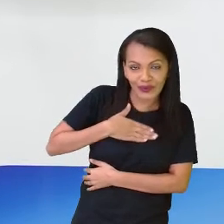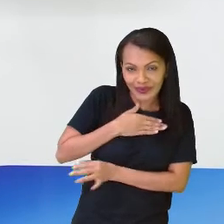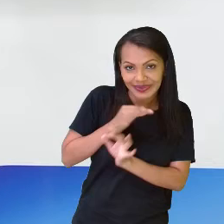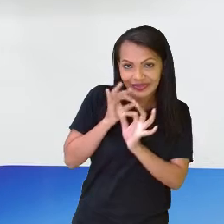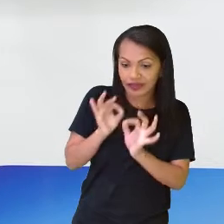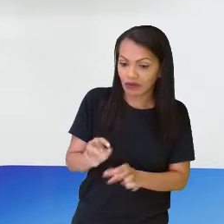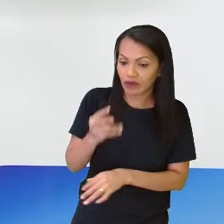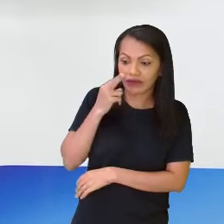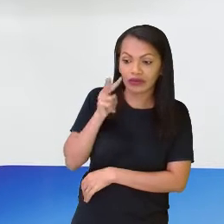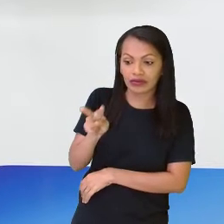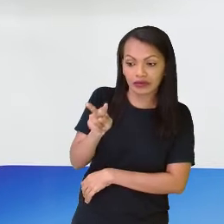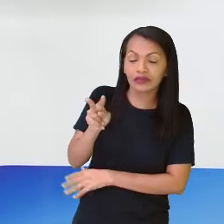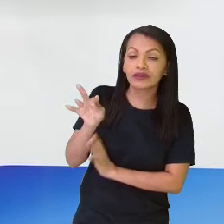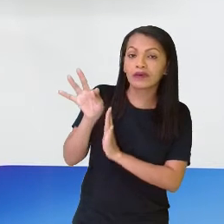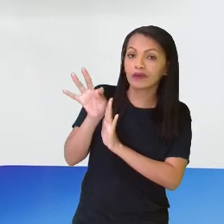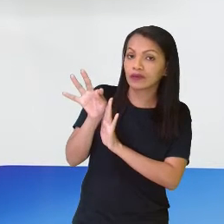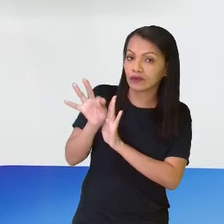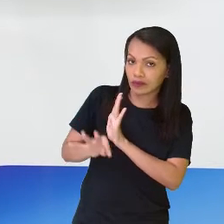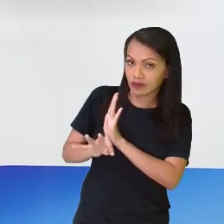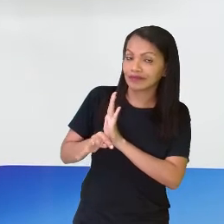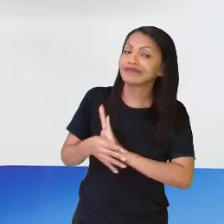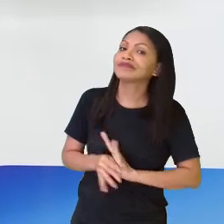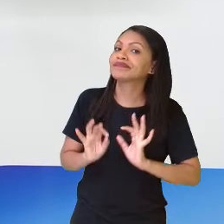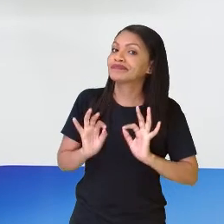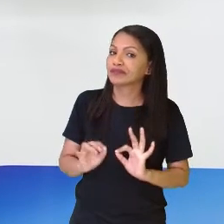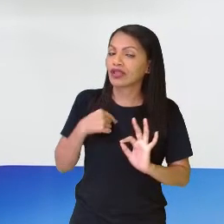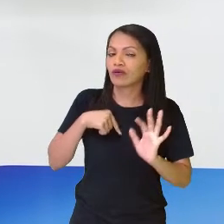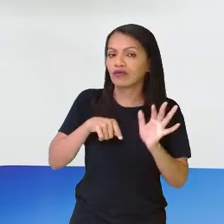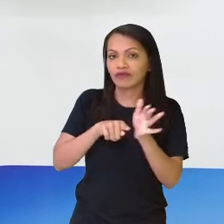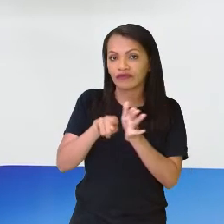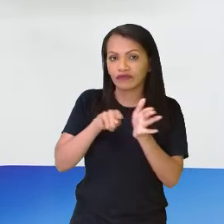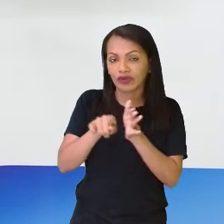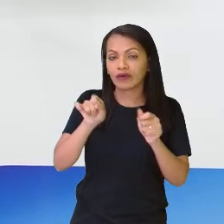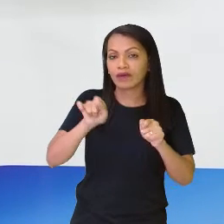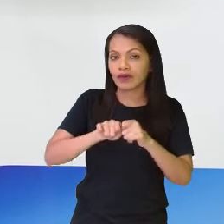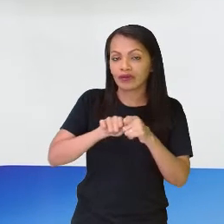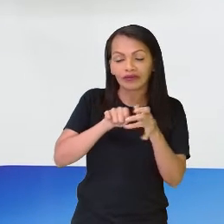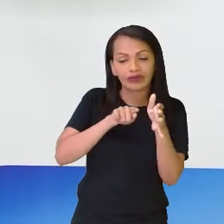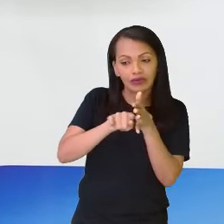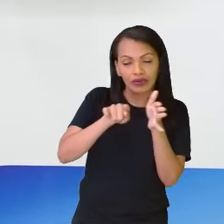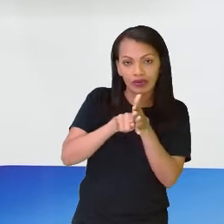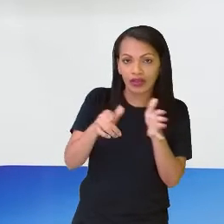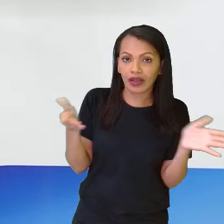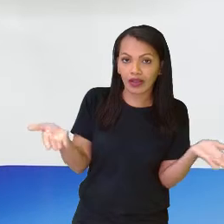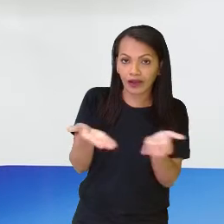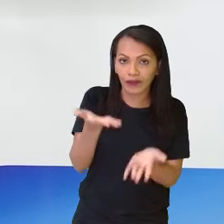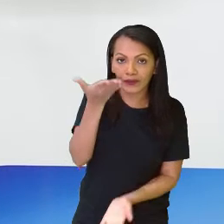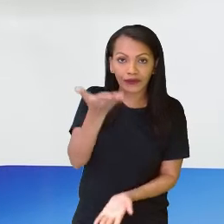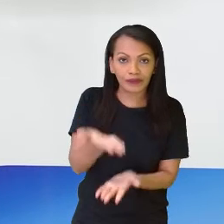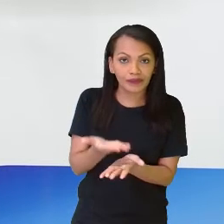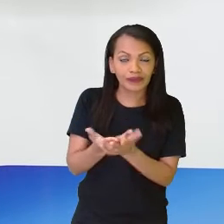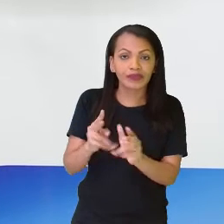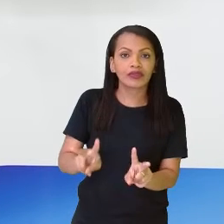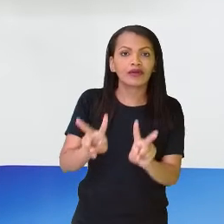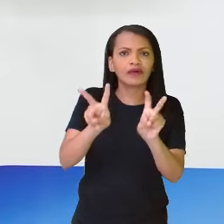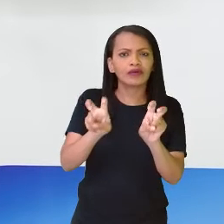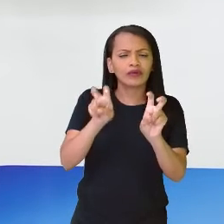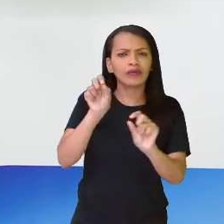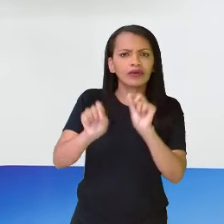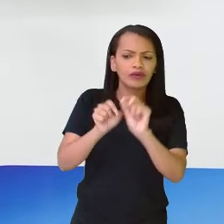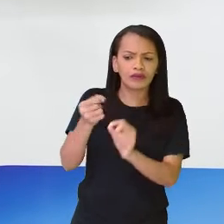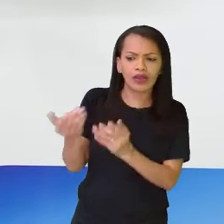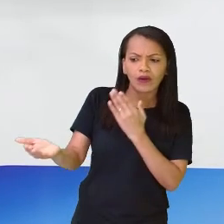E presta atenção no texto, tá? Que eu vou fazer algumas perguntinhas para vocês, porque a aula de hoje, o tema é, nós vamos comparar